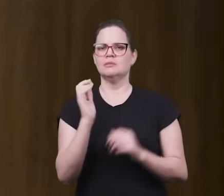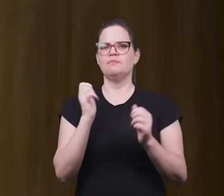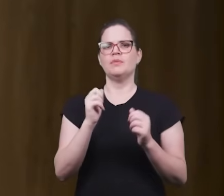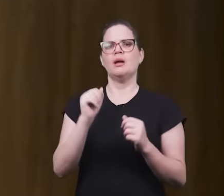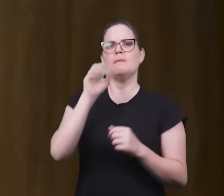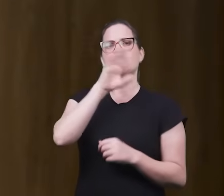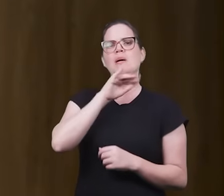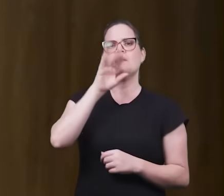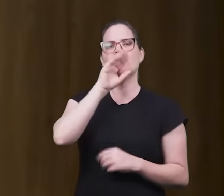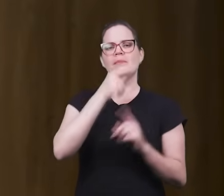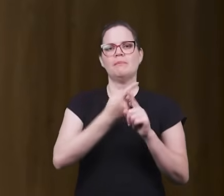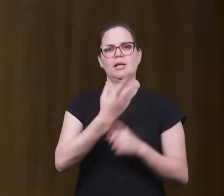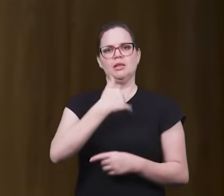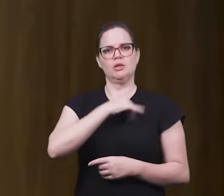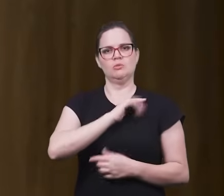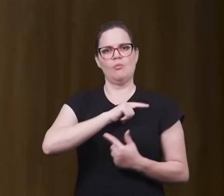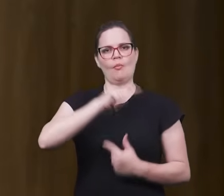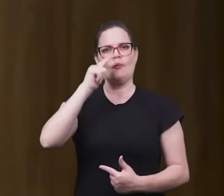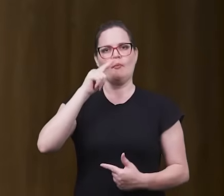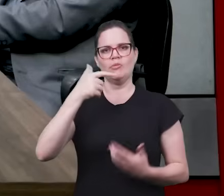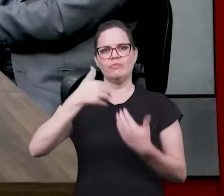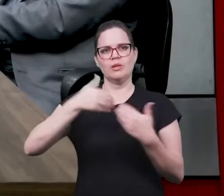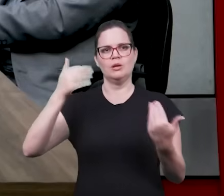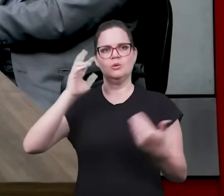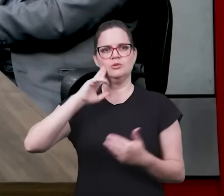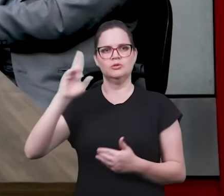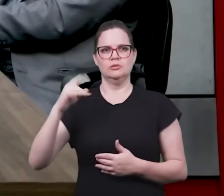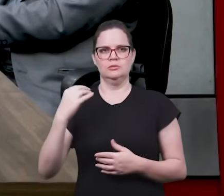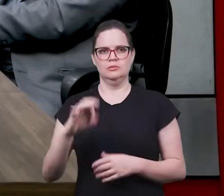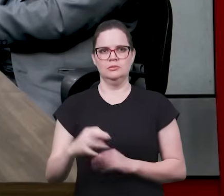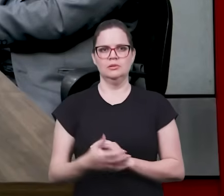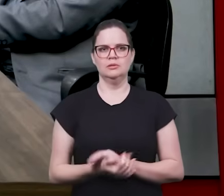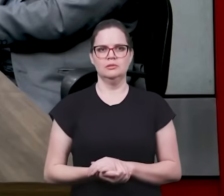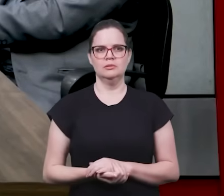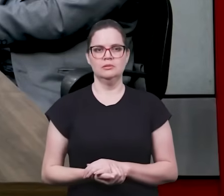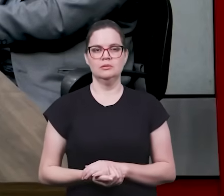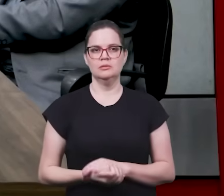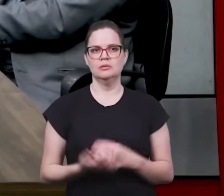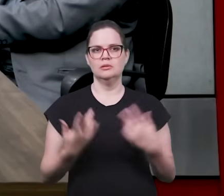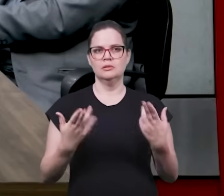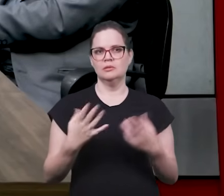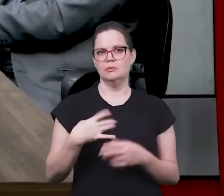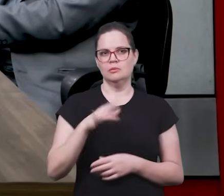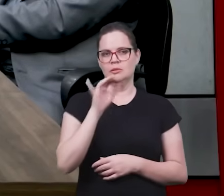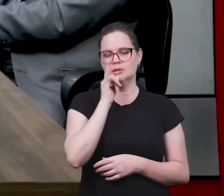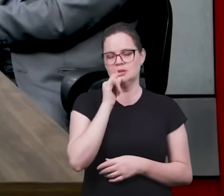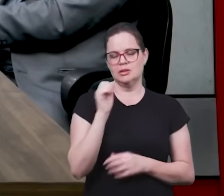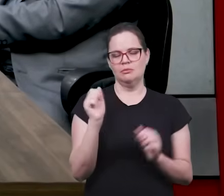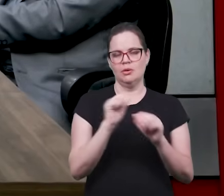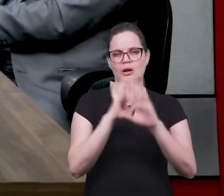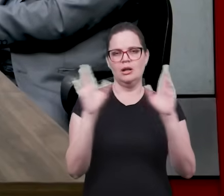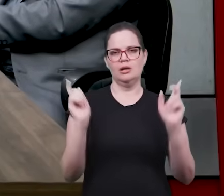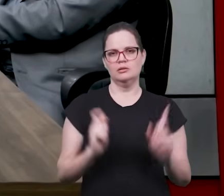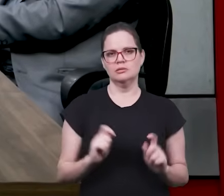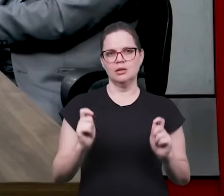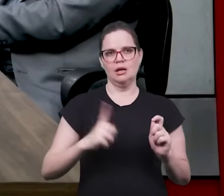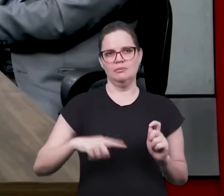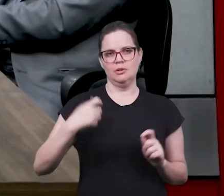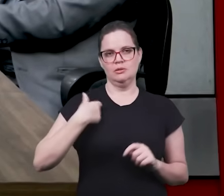o coração estava muito distante, né, pastor Marcos? É isso mesmo, né? Um bom exemplo, né? Um exemplo bem claro